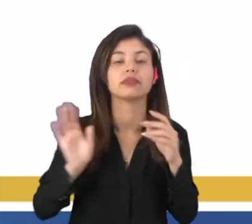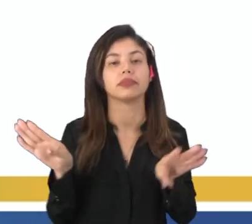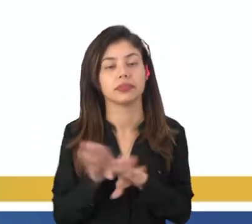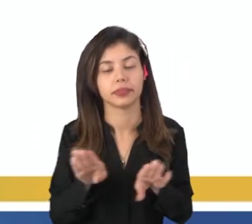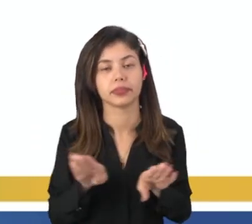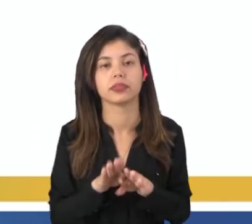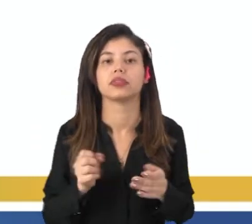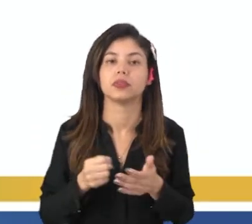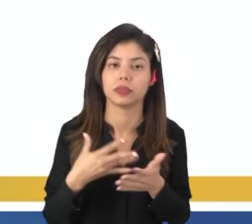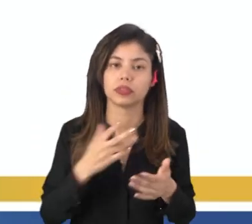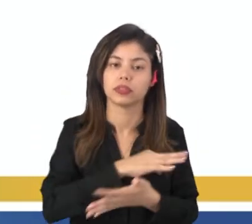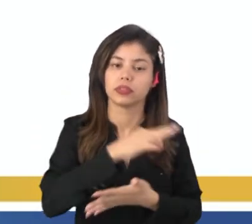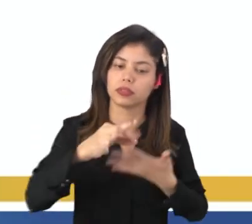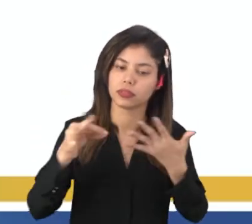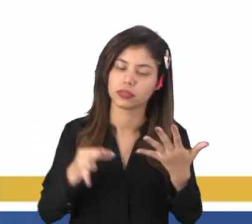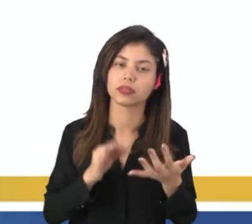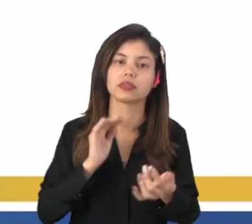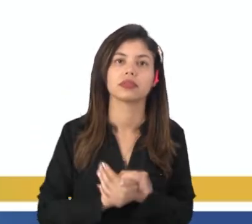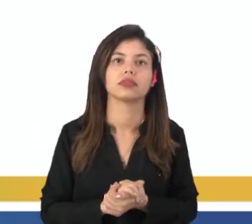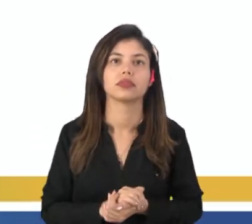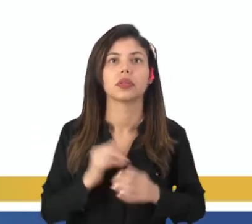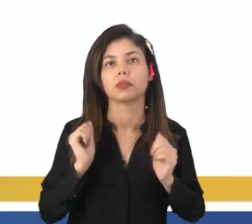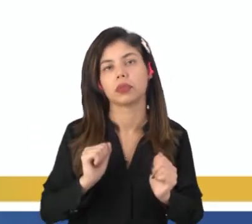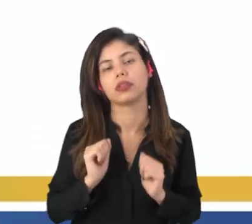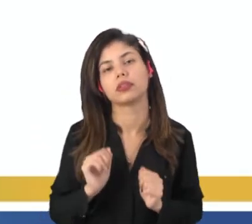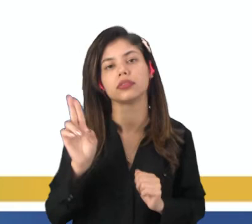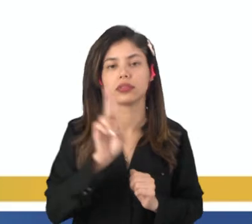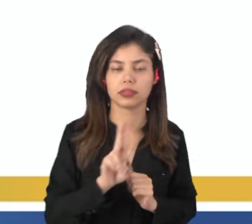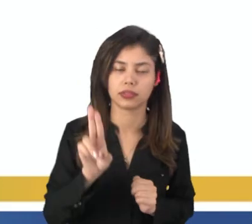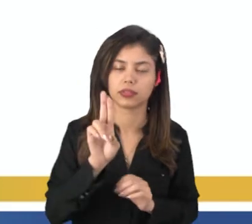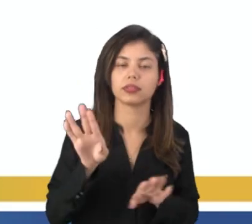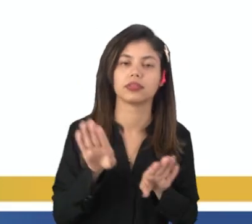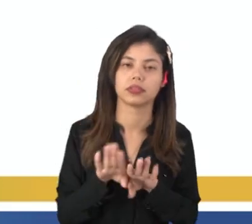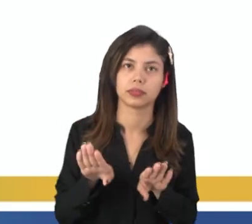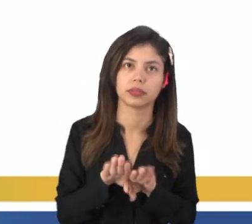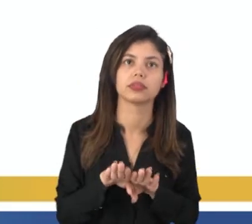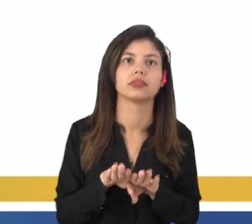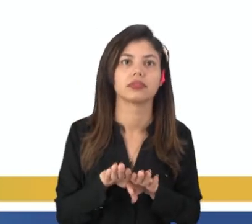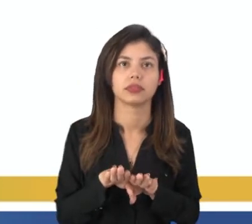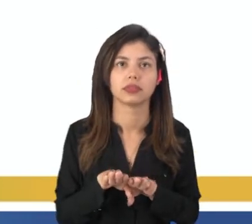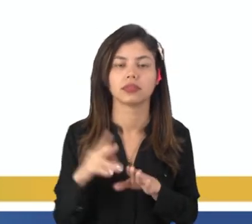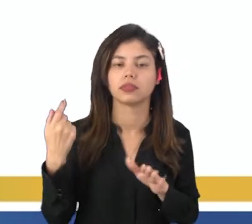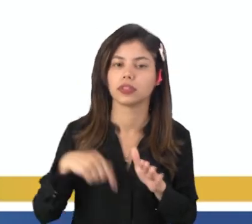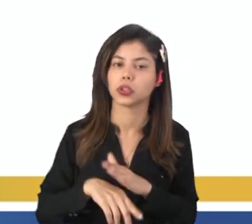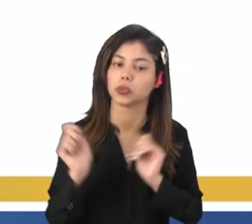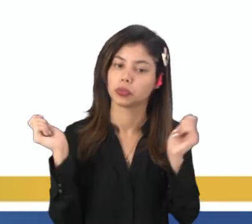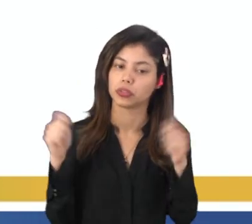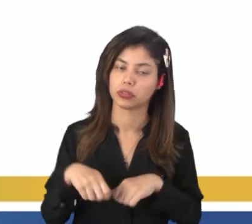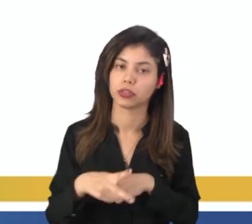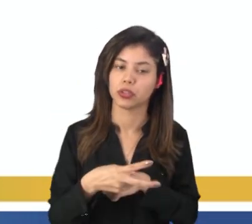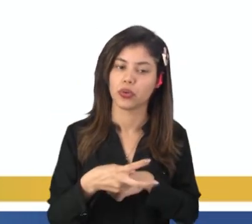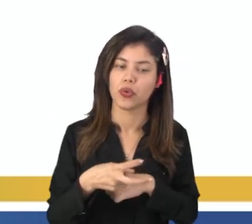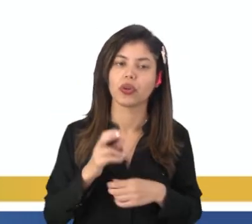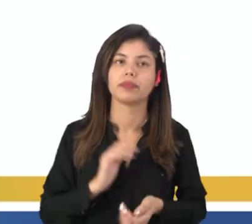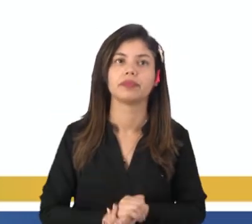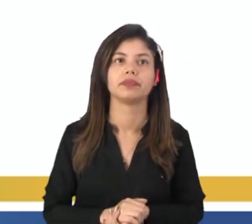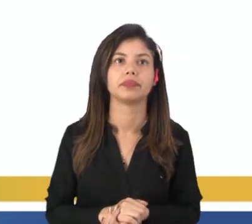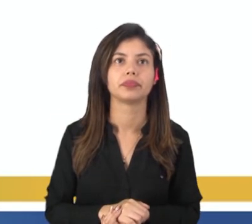tá? Com muita diversidade de espécies e recursos que podem ser ali, né, dentro do possível explorados, tá?